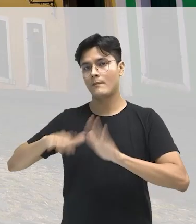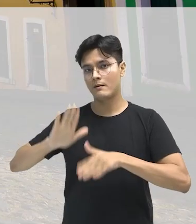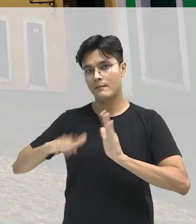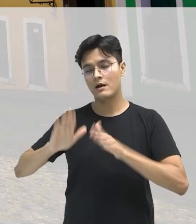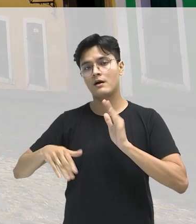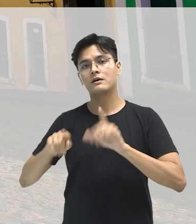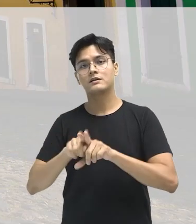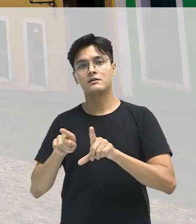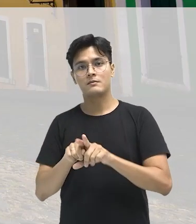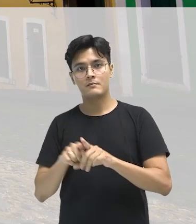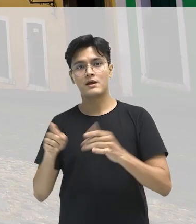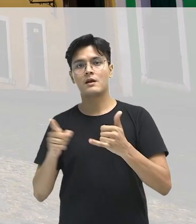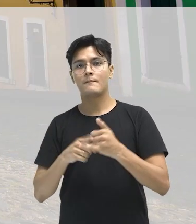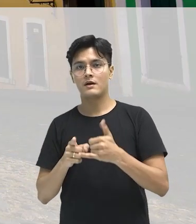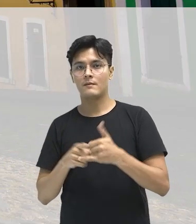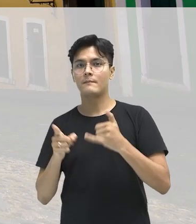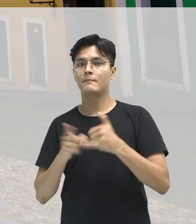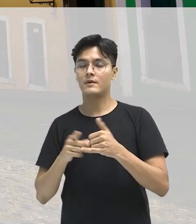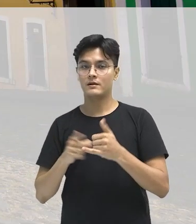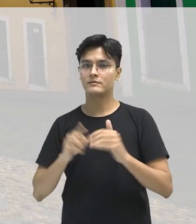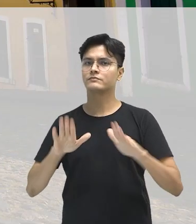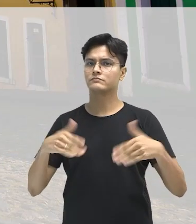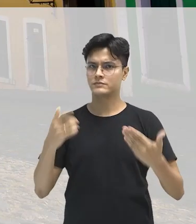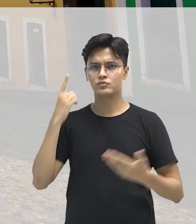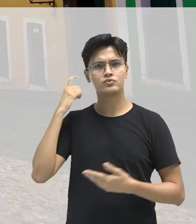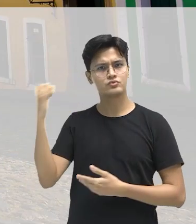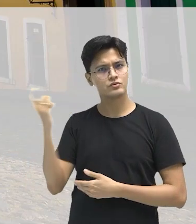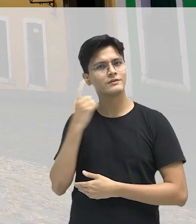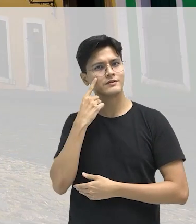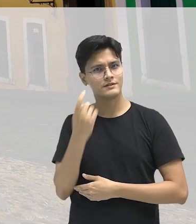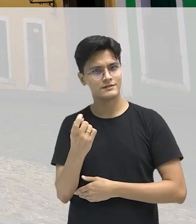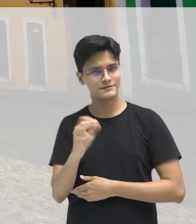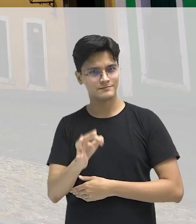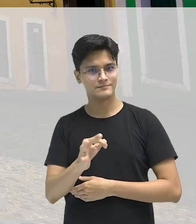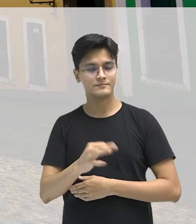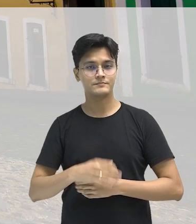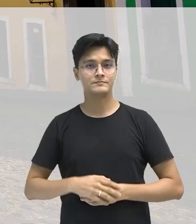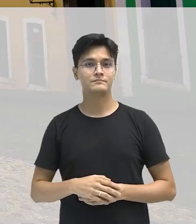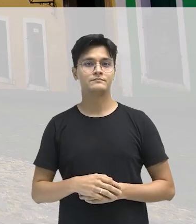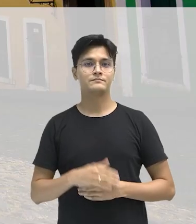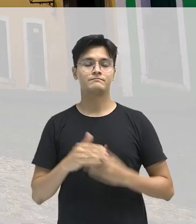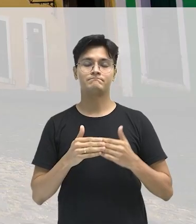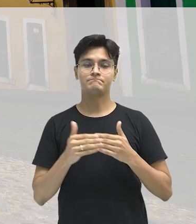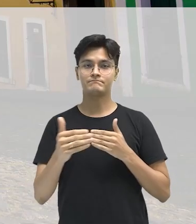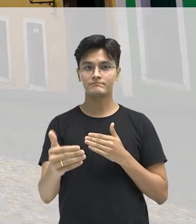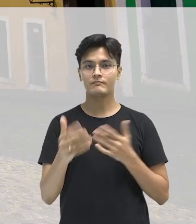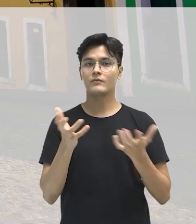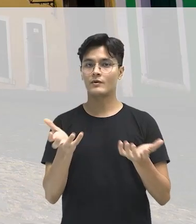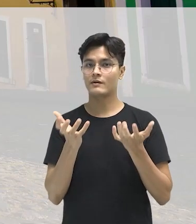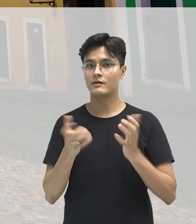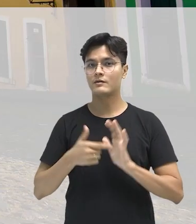berimbau. Bem interessante, né, o som dele. Bom, prosseguindo, eu quero